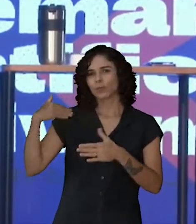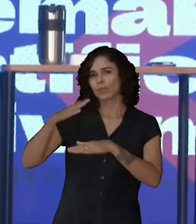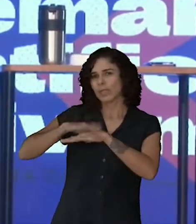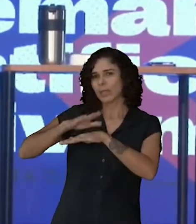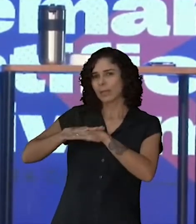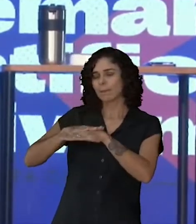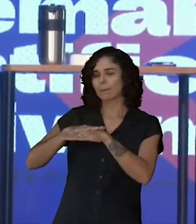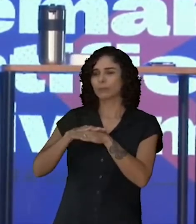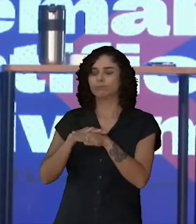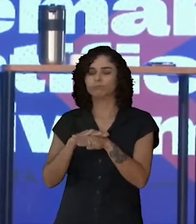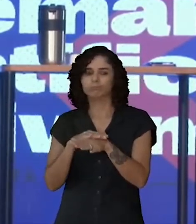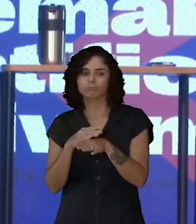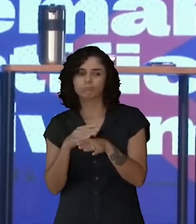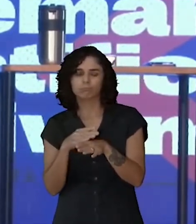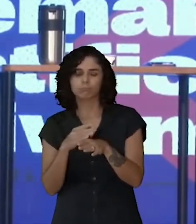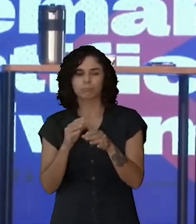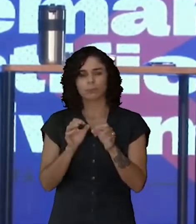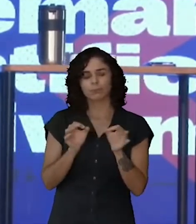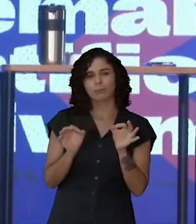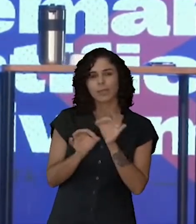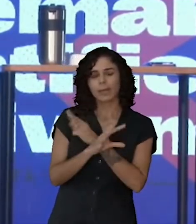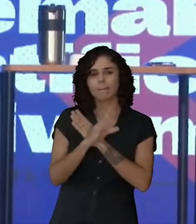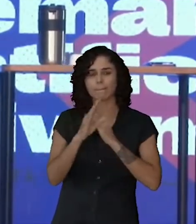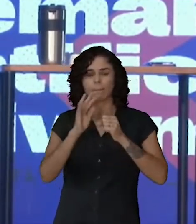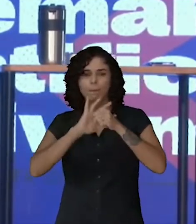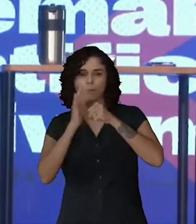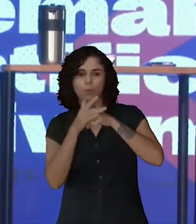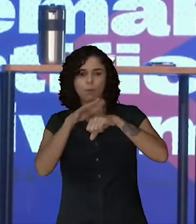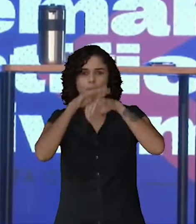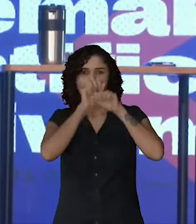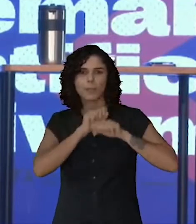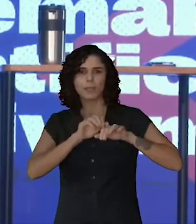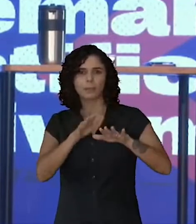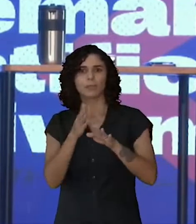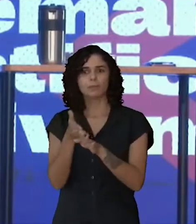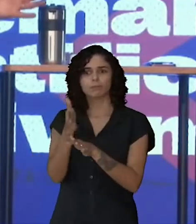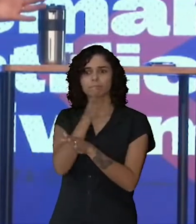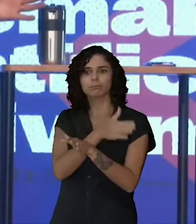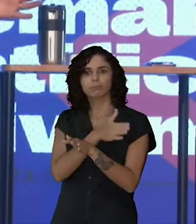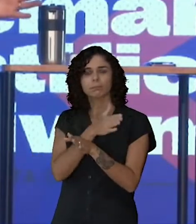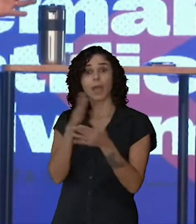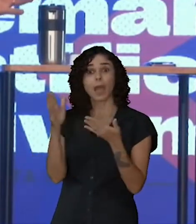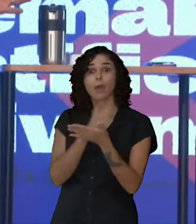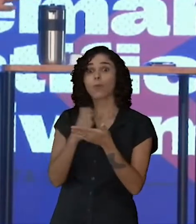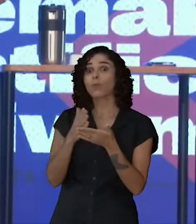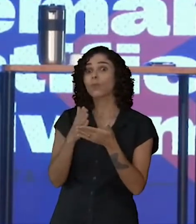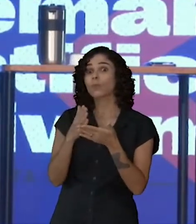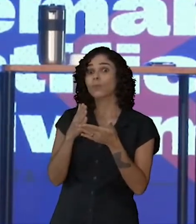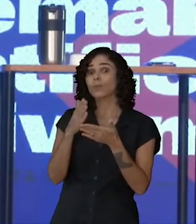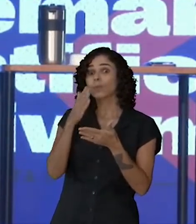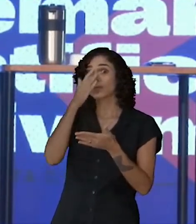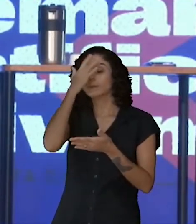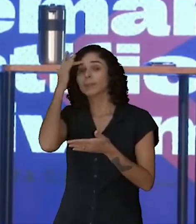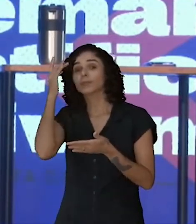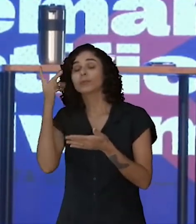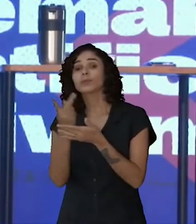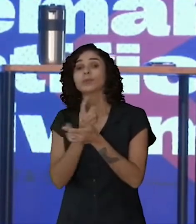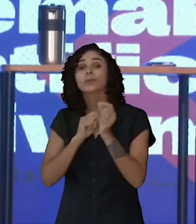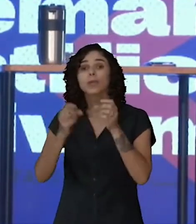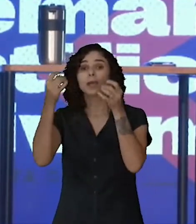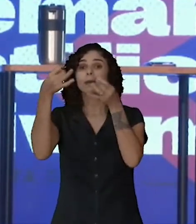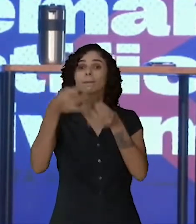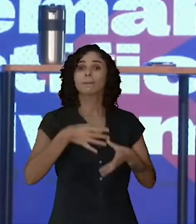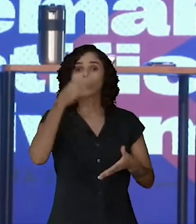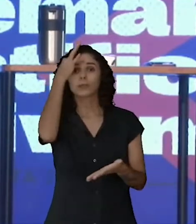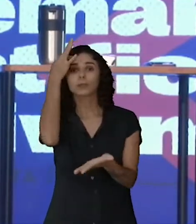da pandemia, o que a pandemia fez? A pandemia fez com que gente fosse embora. Com que pessoas abandonassem a